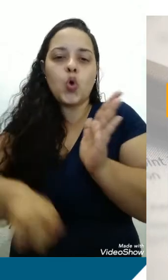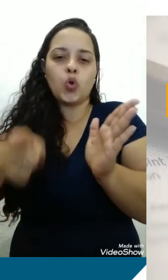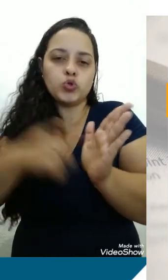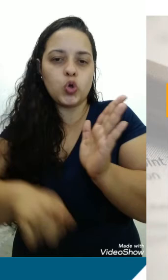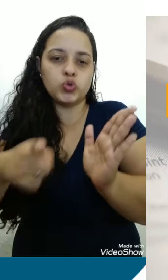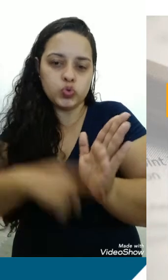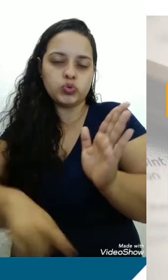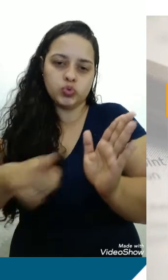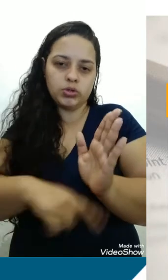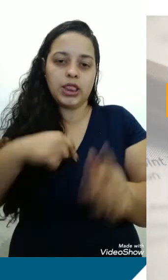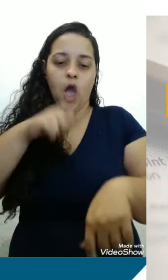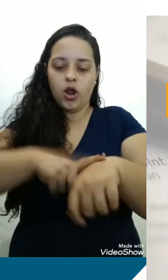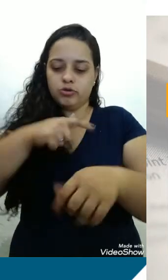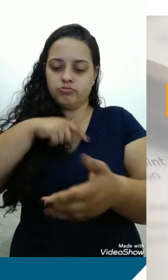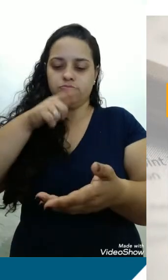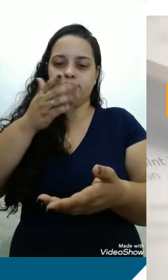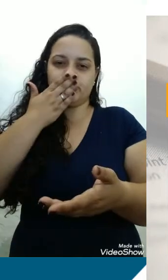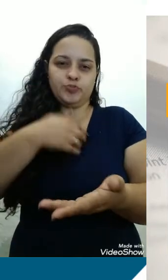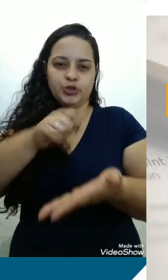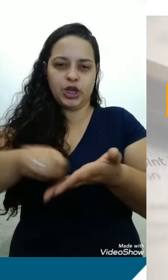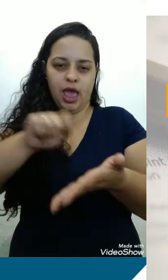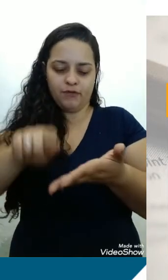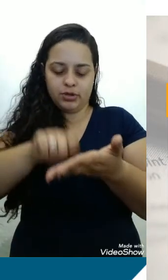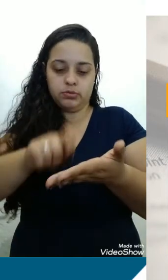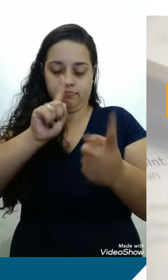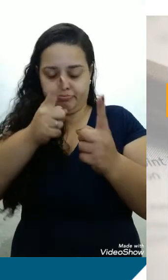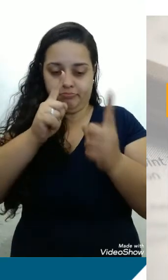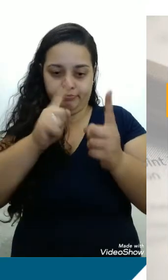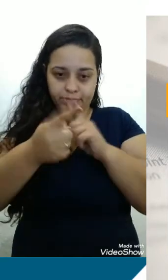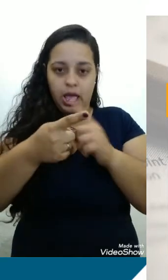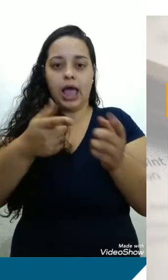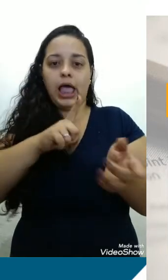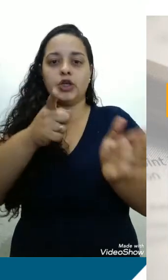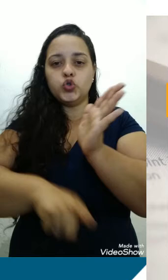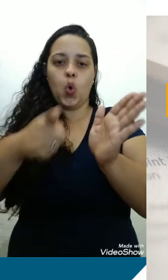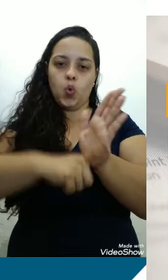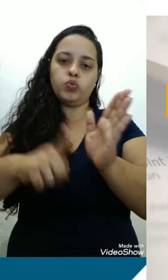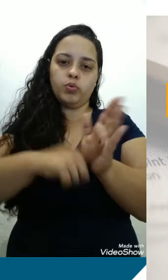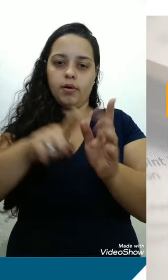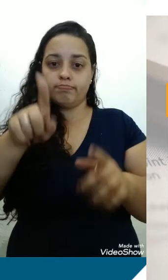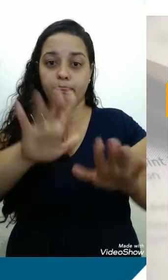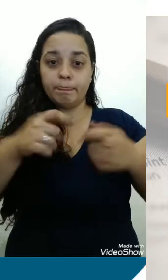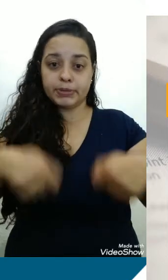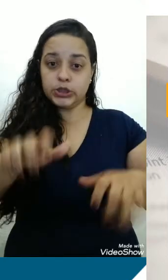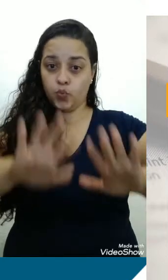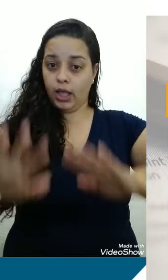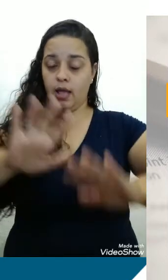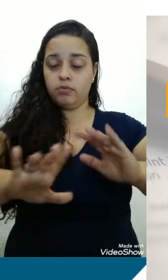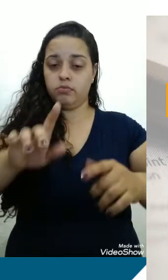mas é um desconto bem significante. Então, é muito necessário que a gente tenha cuidado com essa questão de outros tipos textuais na